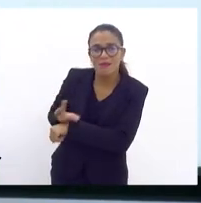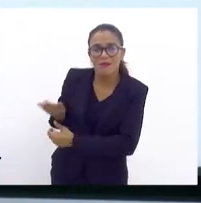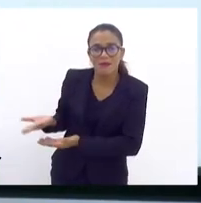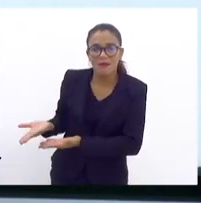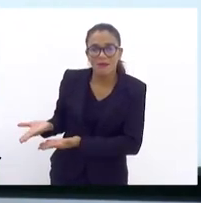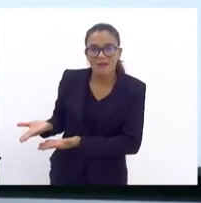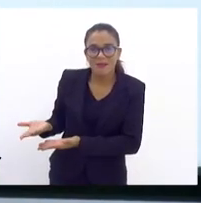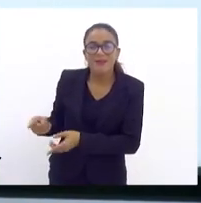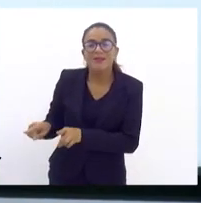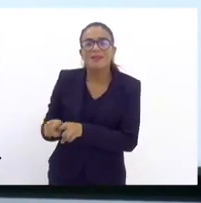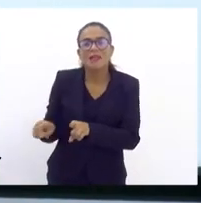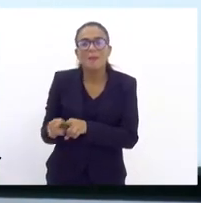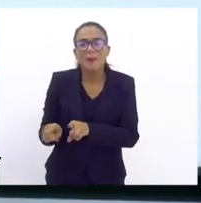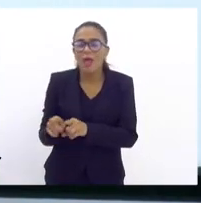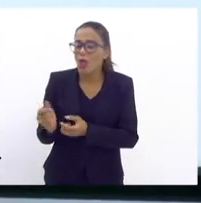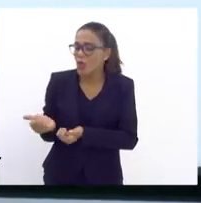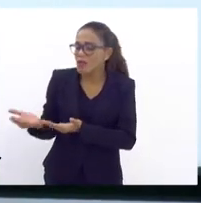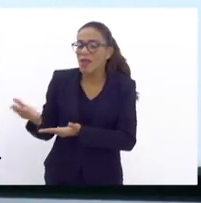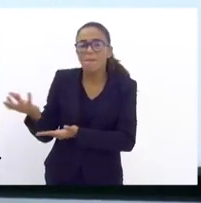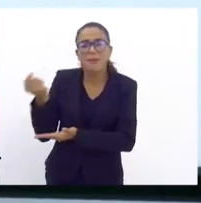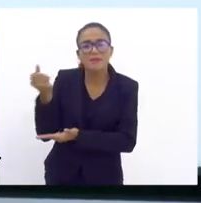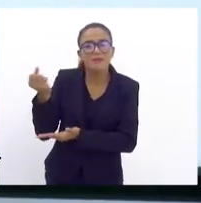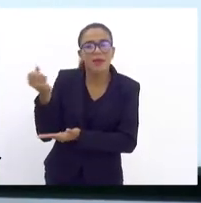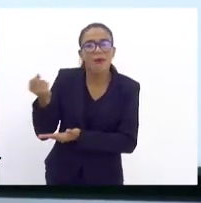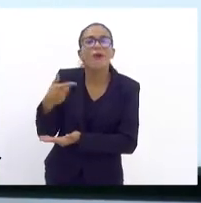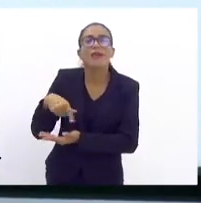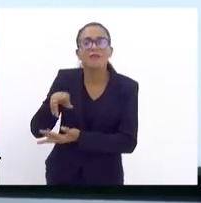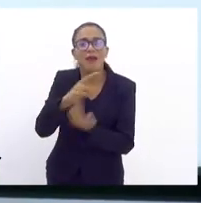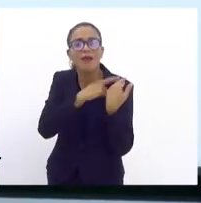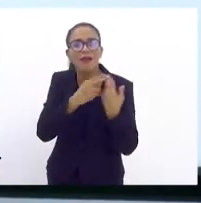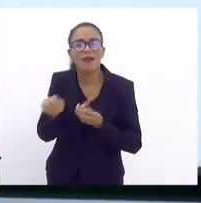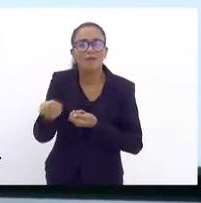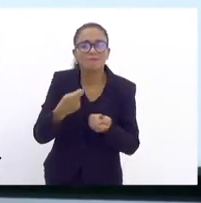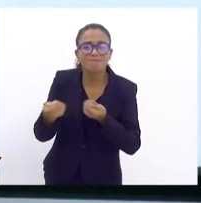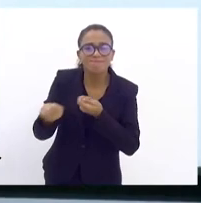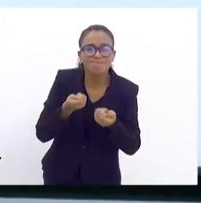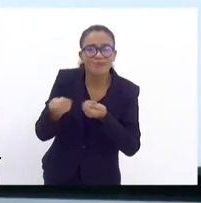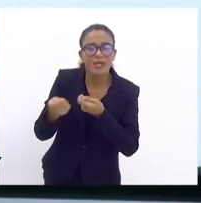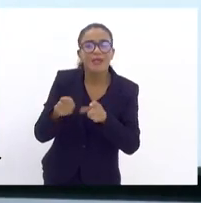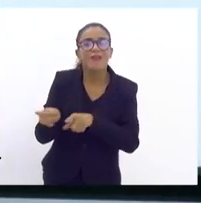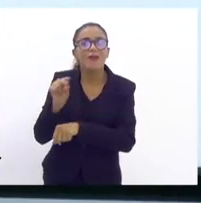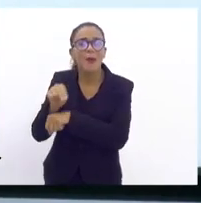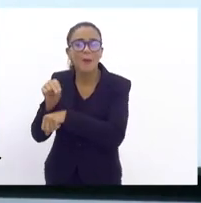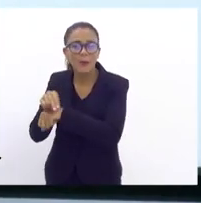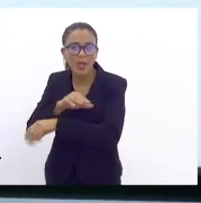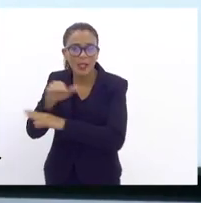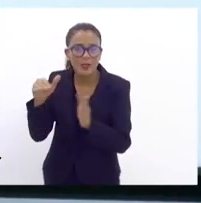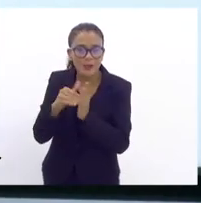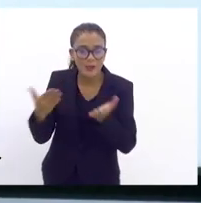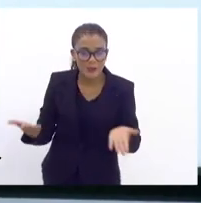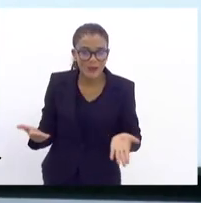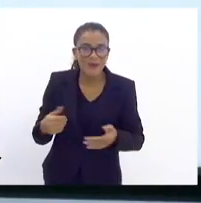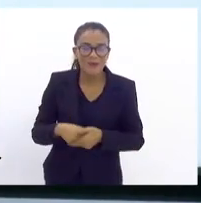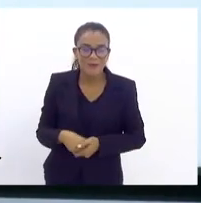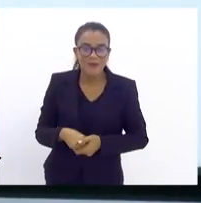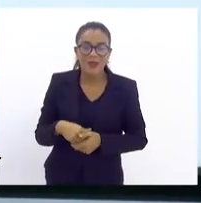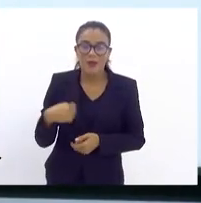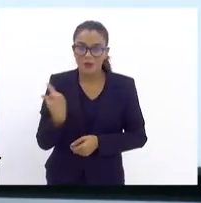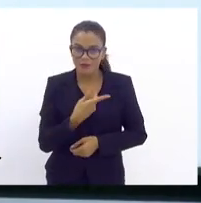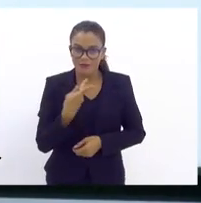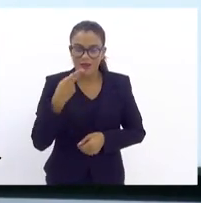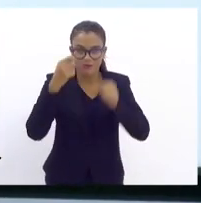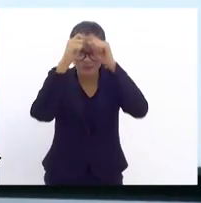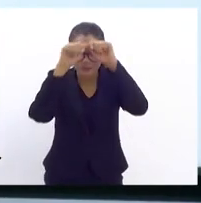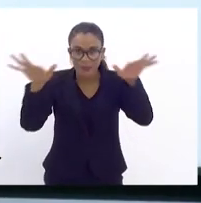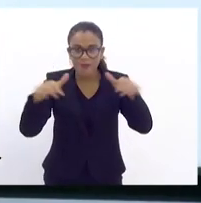ou mesmo que eu deixo uma boa pensão quem vai gerenciar isso quem vai cuidar de tudo isso então quando a gente fala do